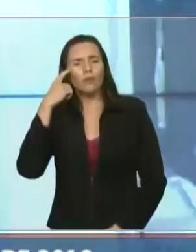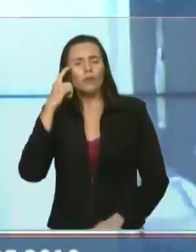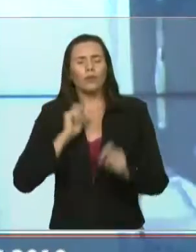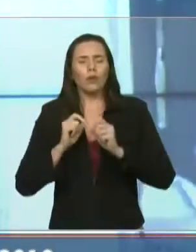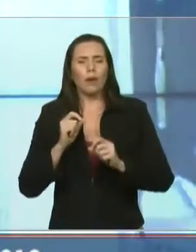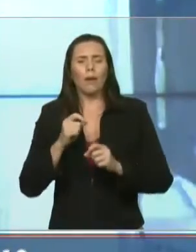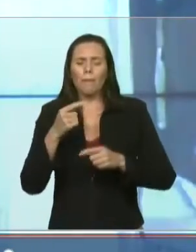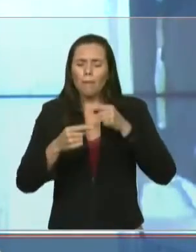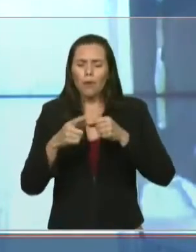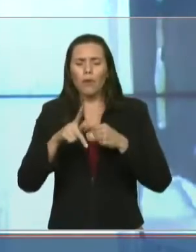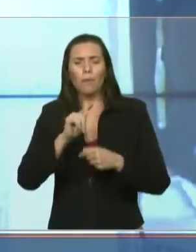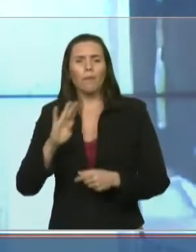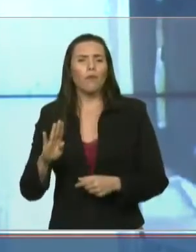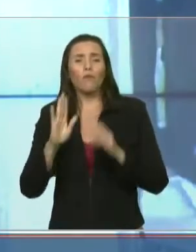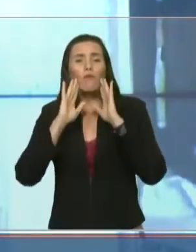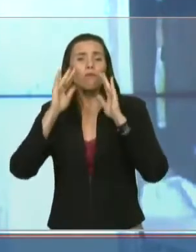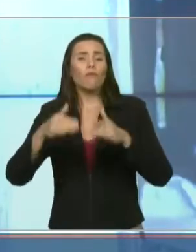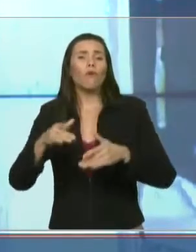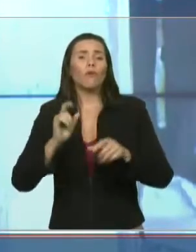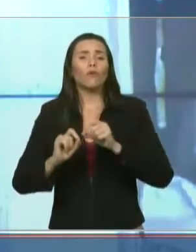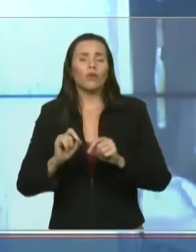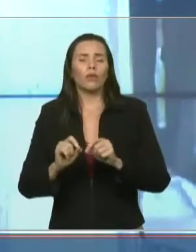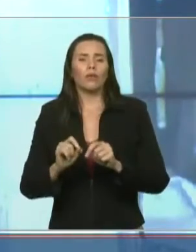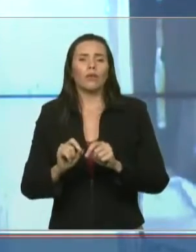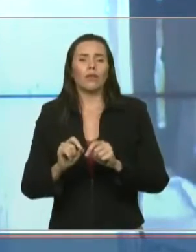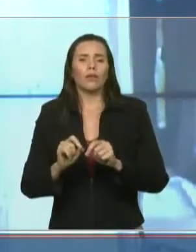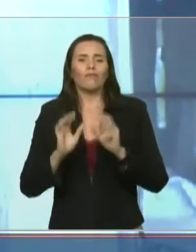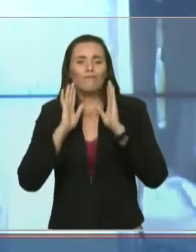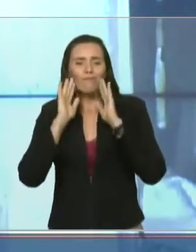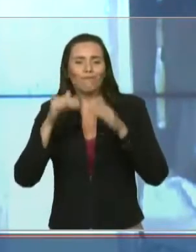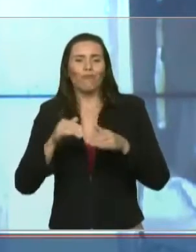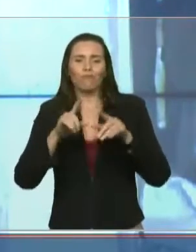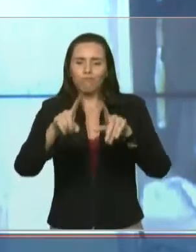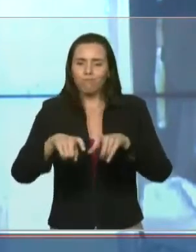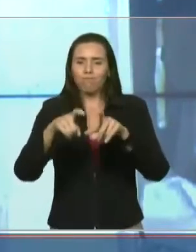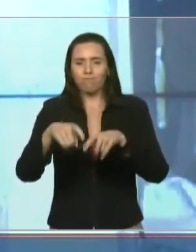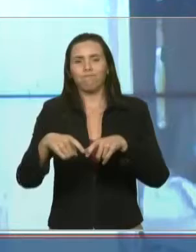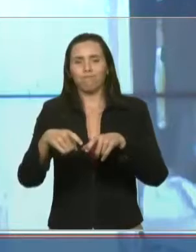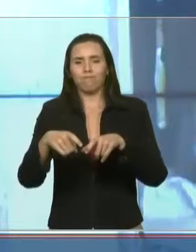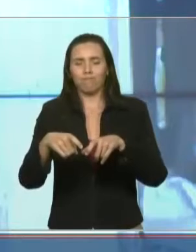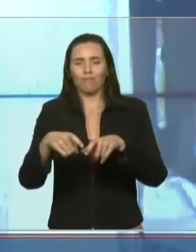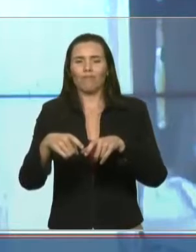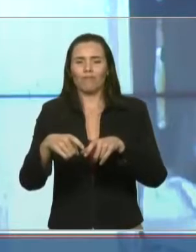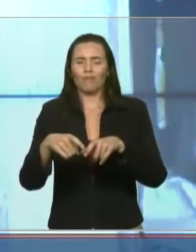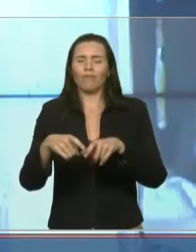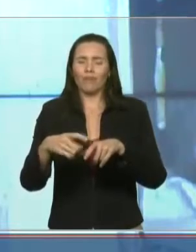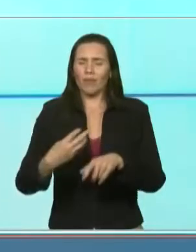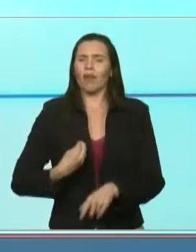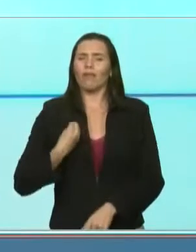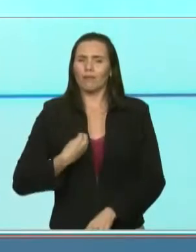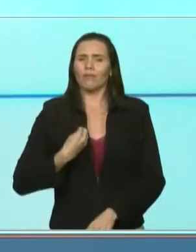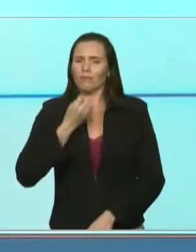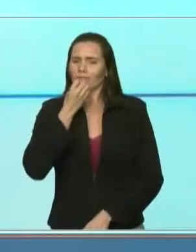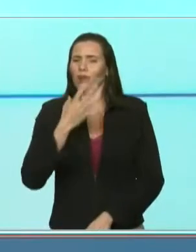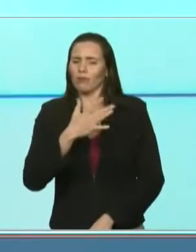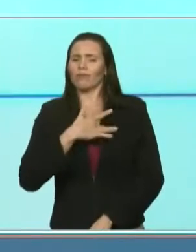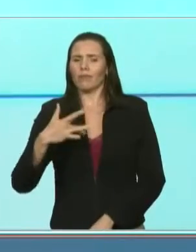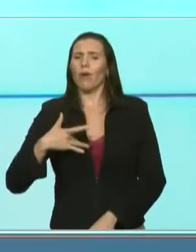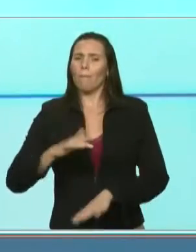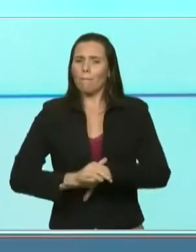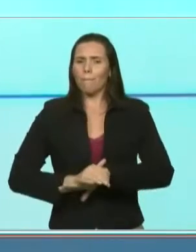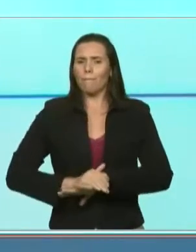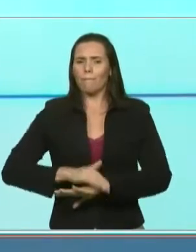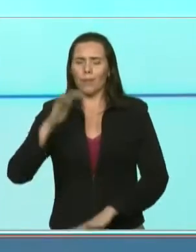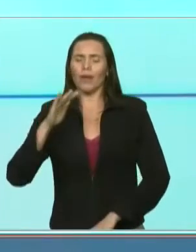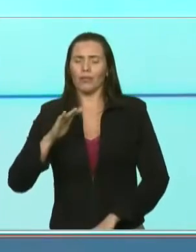com qualidade, com geração de renda, né, com uma vida mais saudável. O papel da igreja